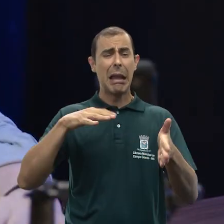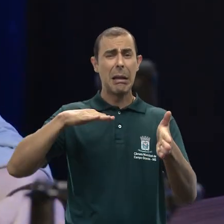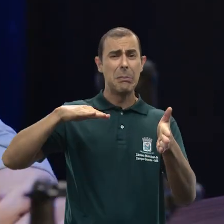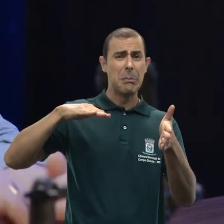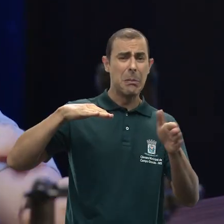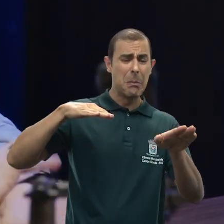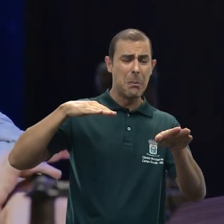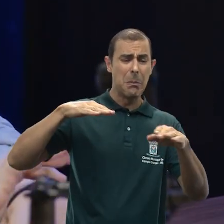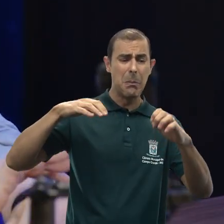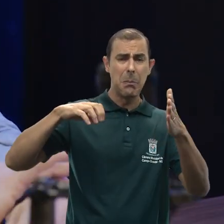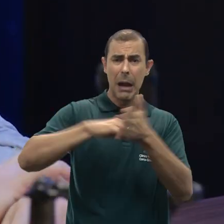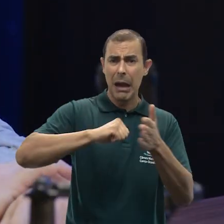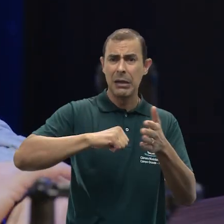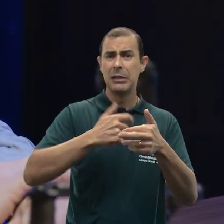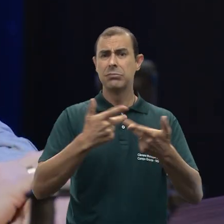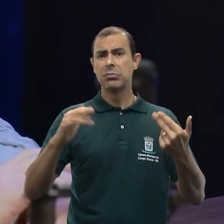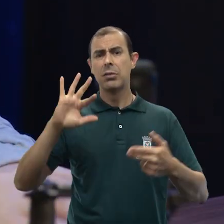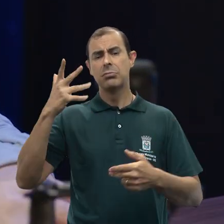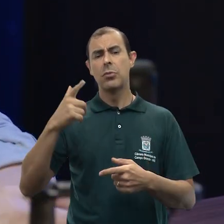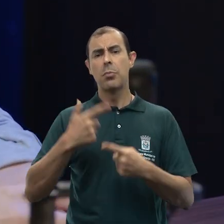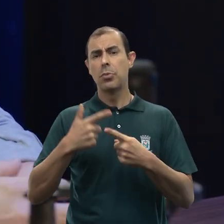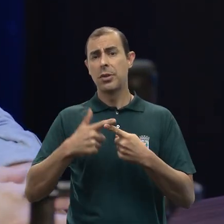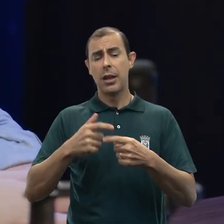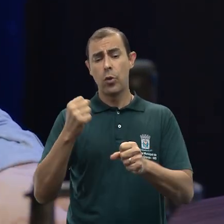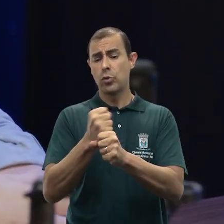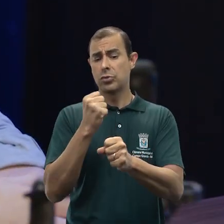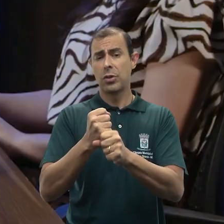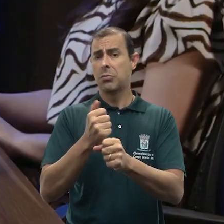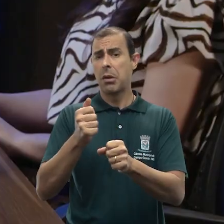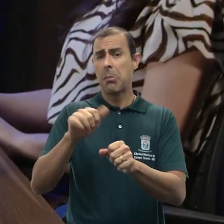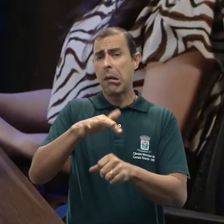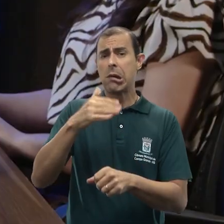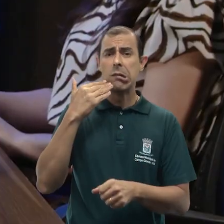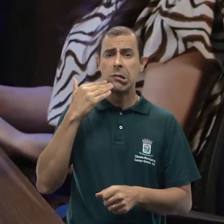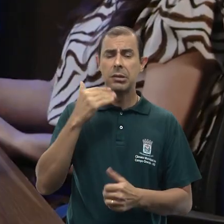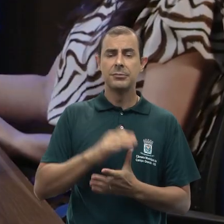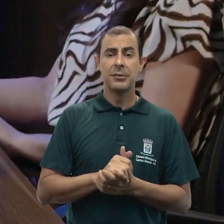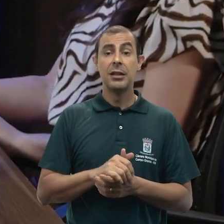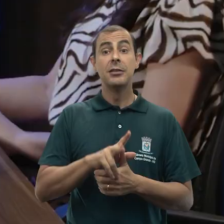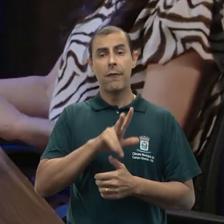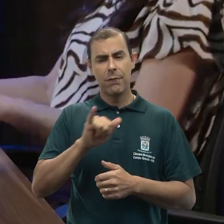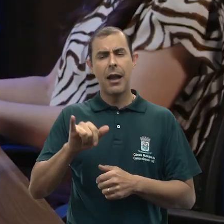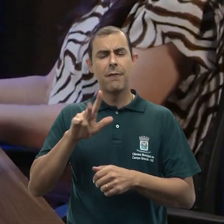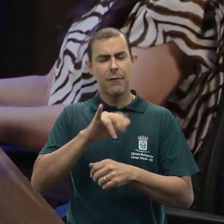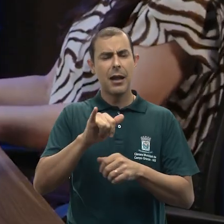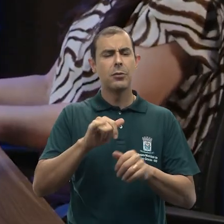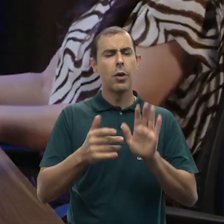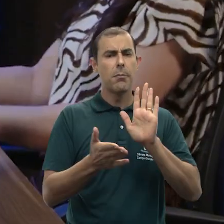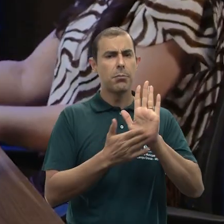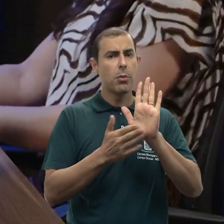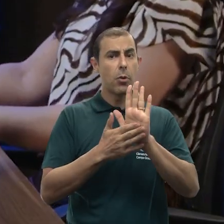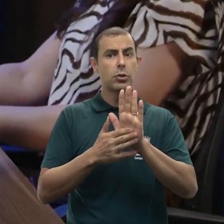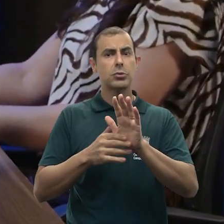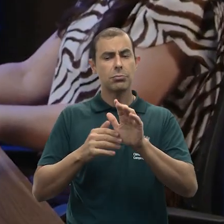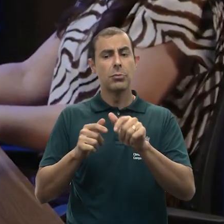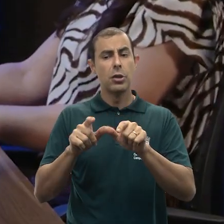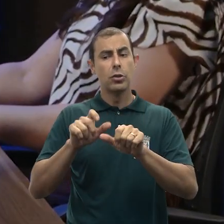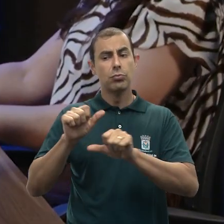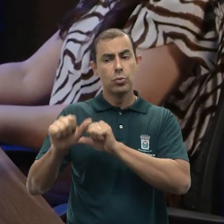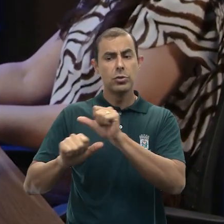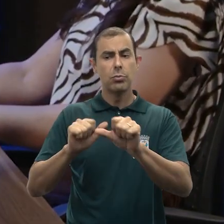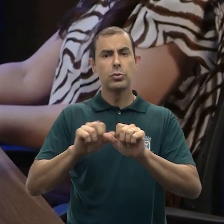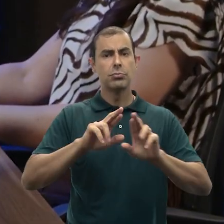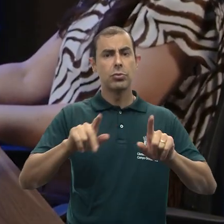acidentes nesses corredores mal feitos que tem em Campo Grande hoje em dia. Então a gente vai avançar em muitas frentes para a gente dar mais mobilidade para o